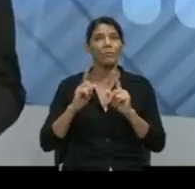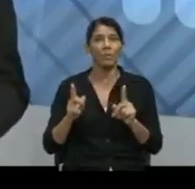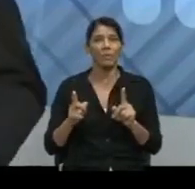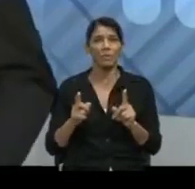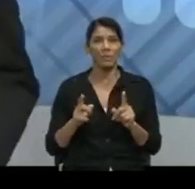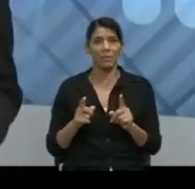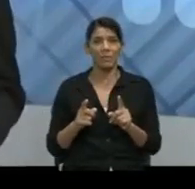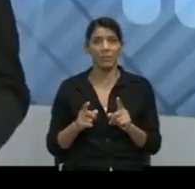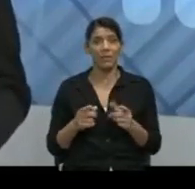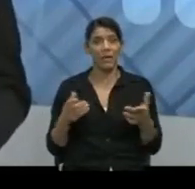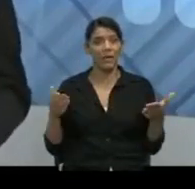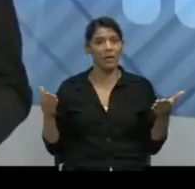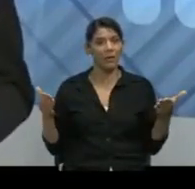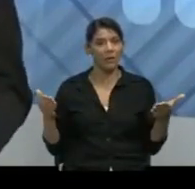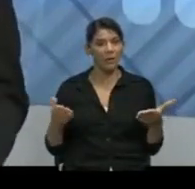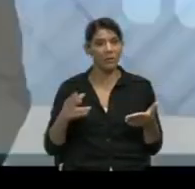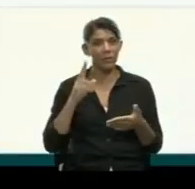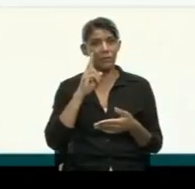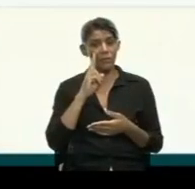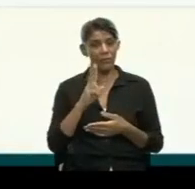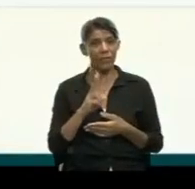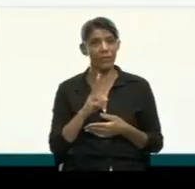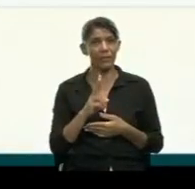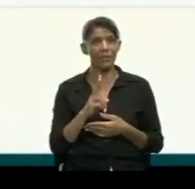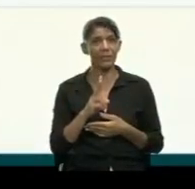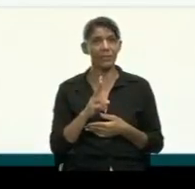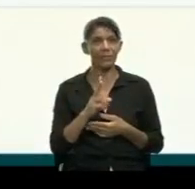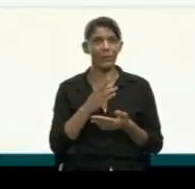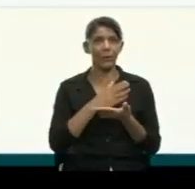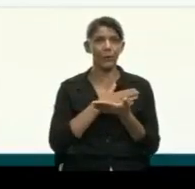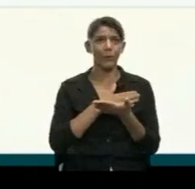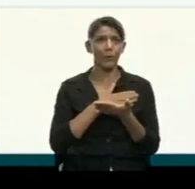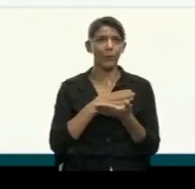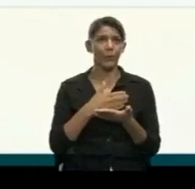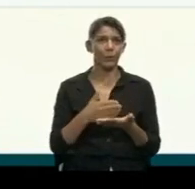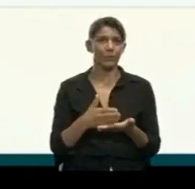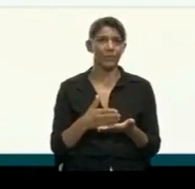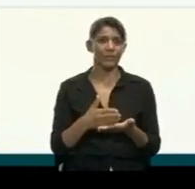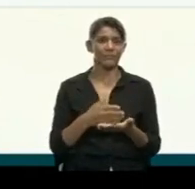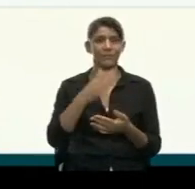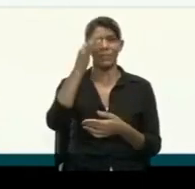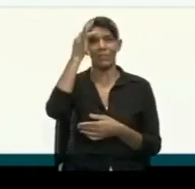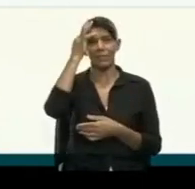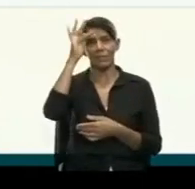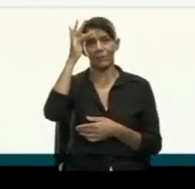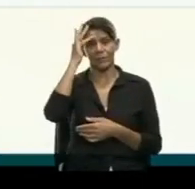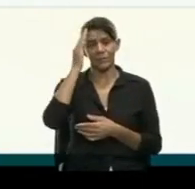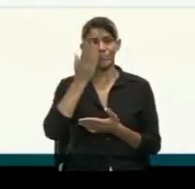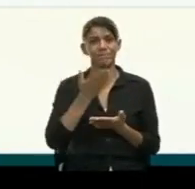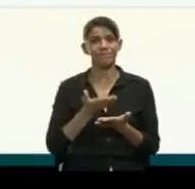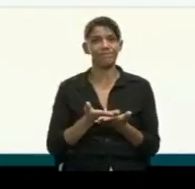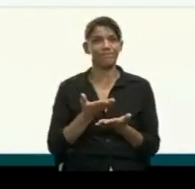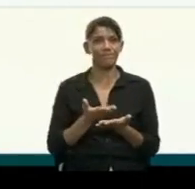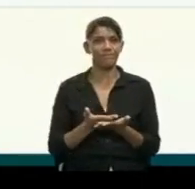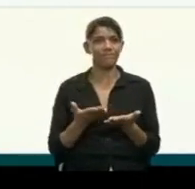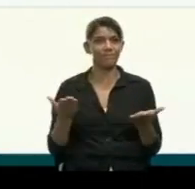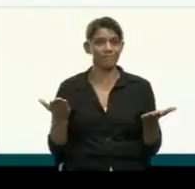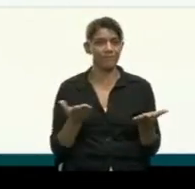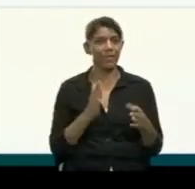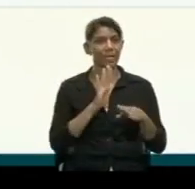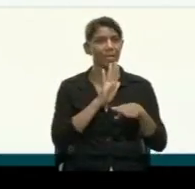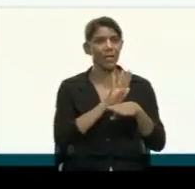dando continuidade, agora a gente volta para o quadro, que a gente vai começar um pouquinho da teoria da nossa aula de hoje, tá? Para auxiliar